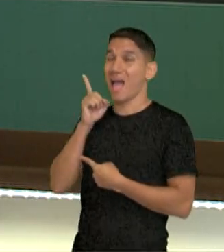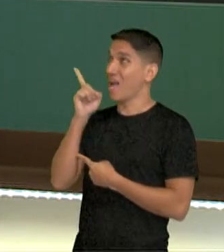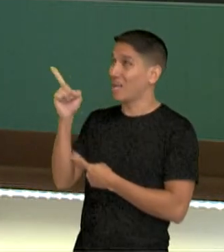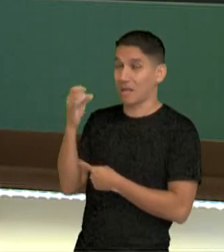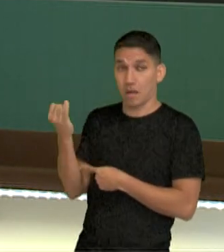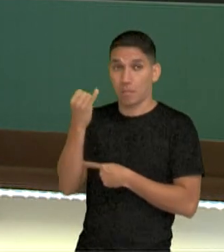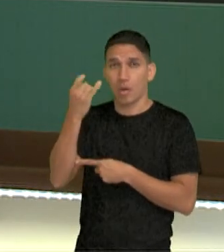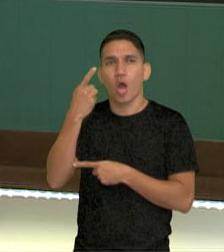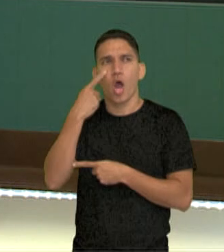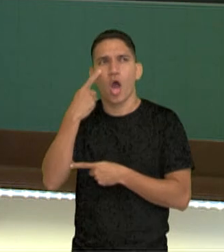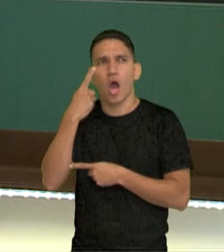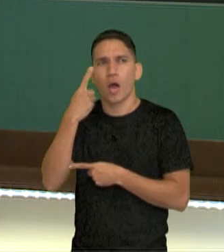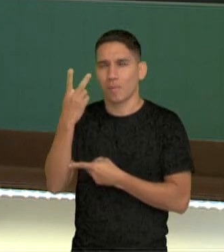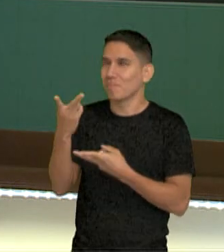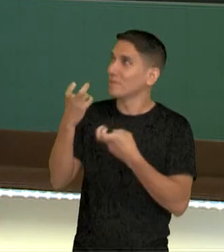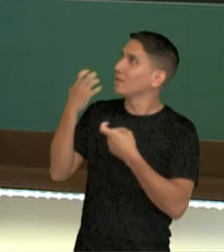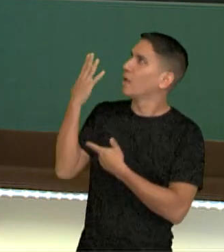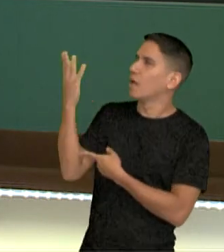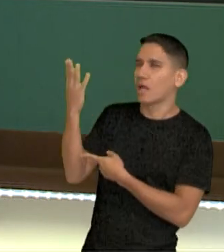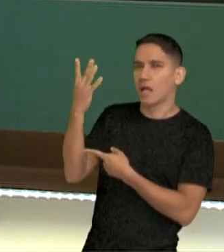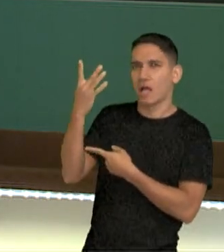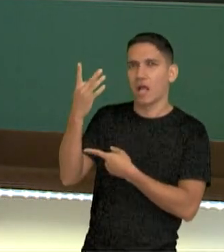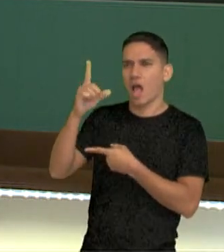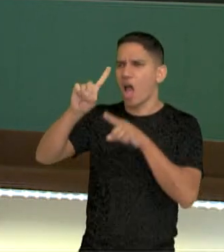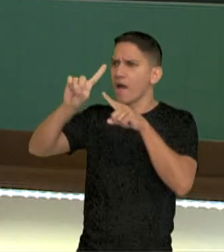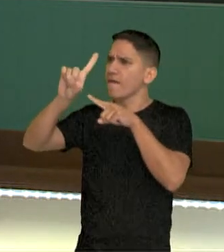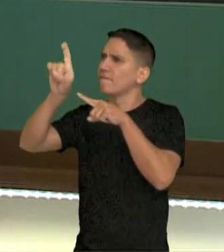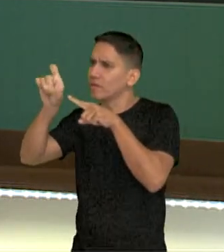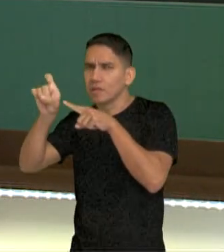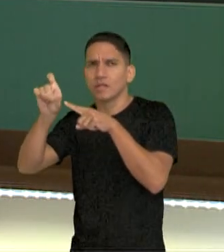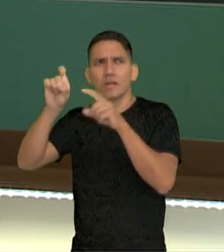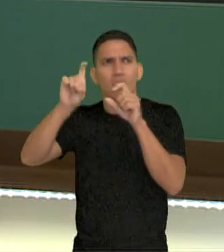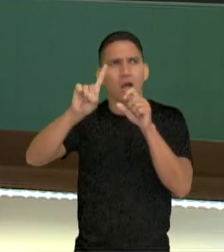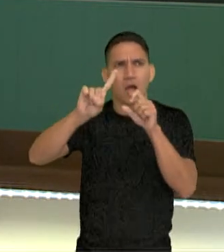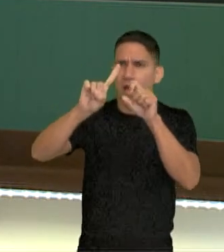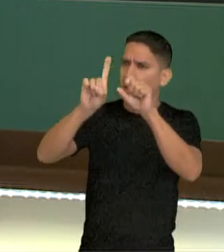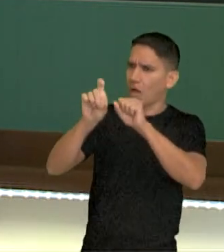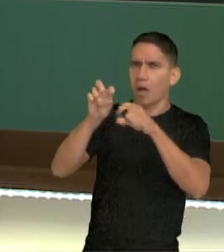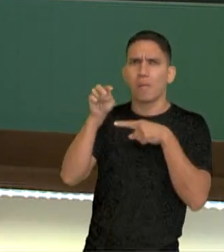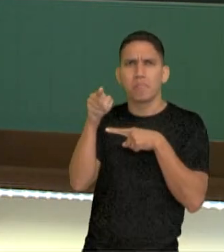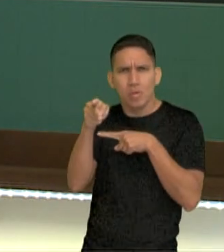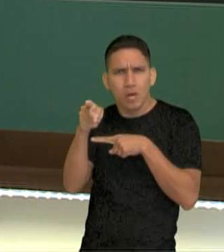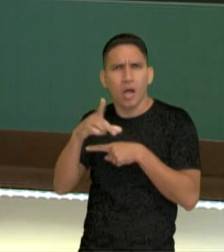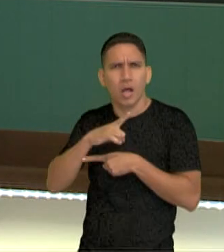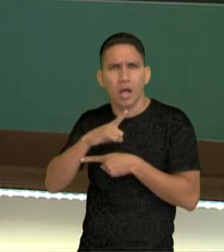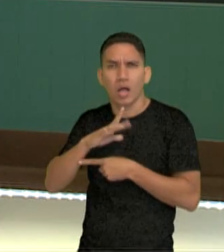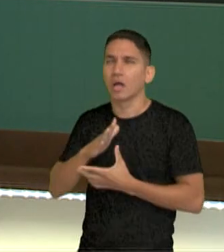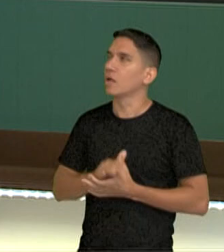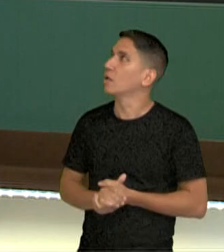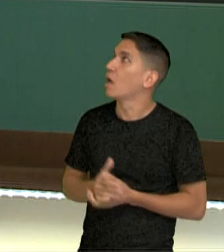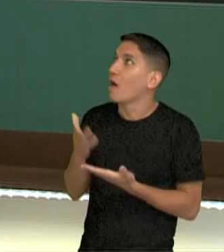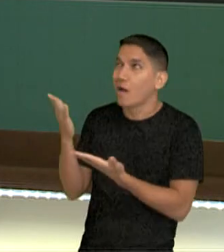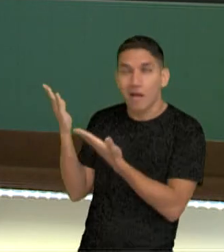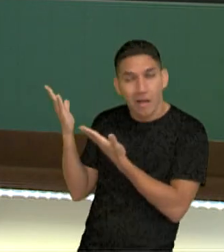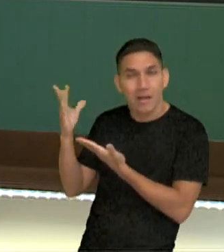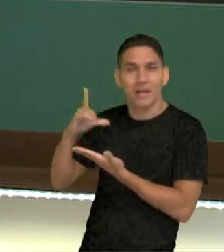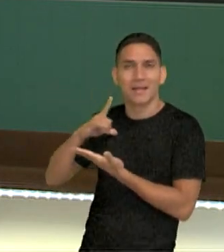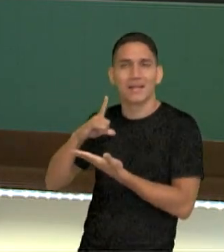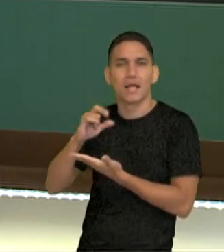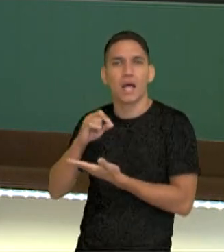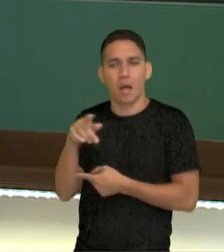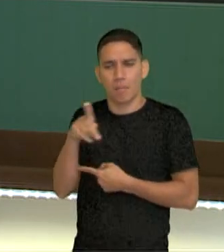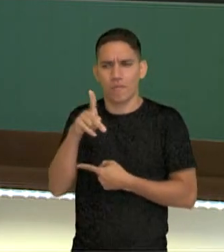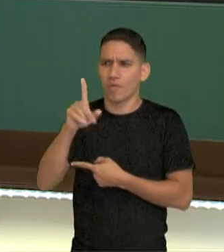importante. Olha os Flintstones friends. Estão observando que aqui a teacher colocou